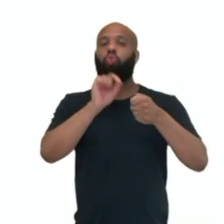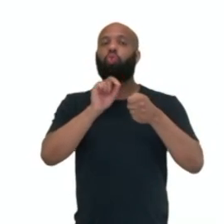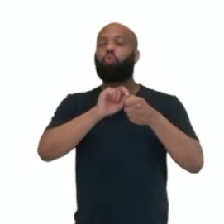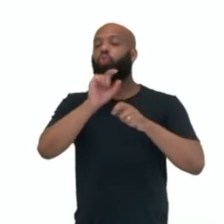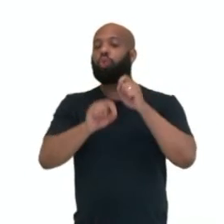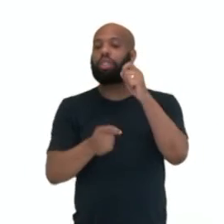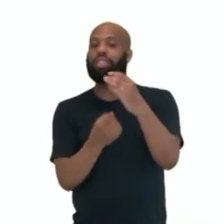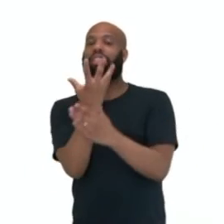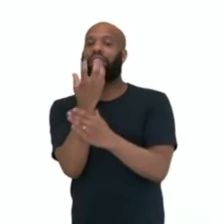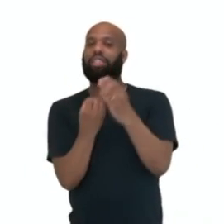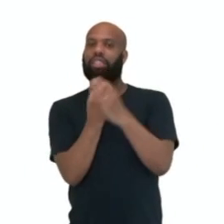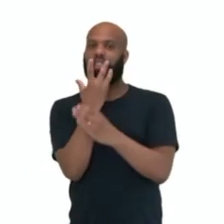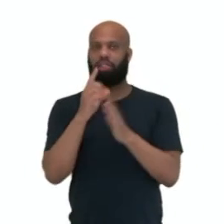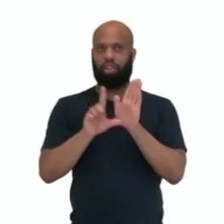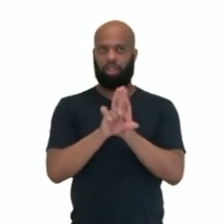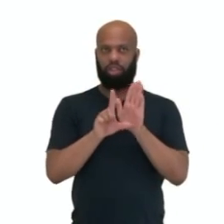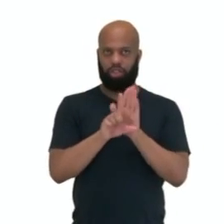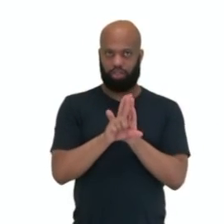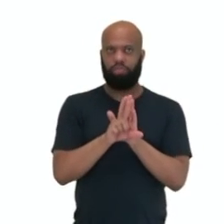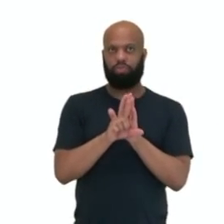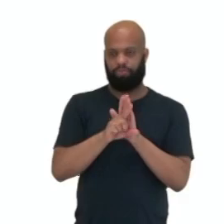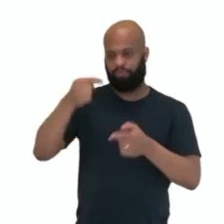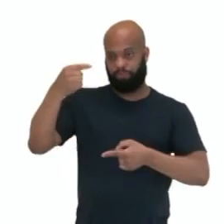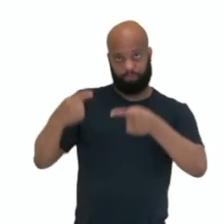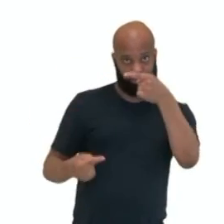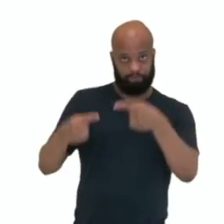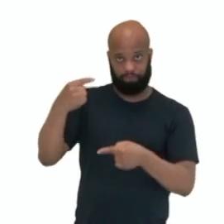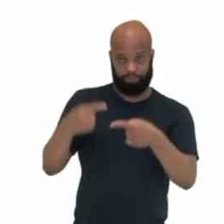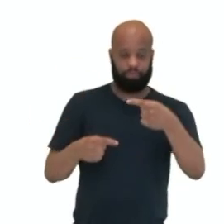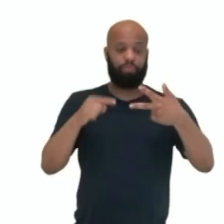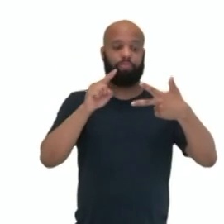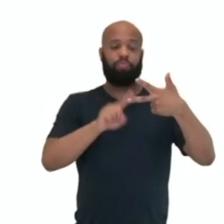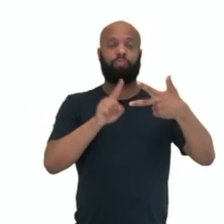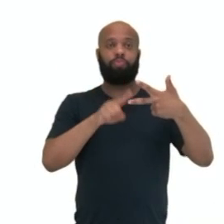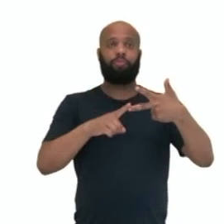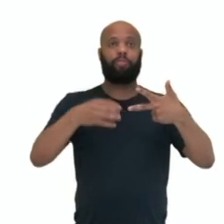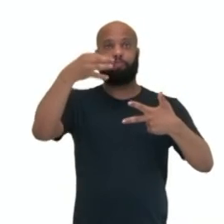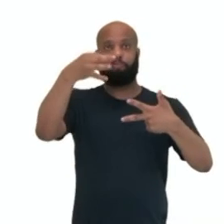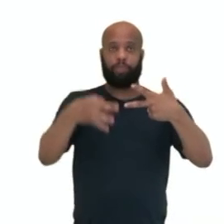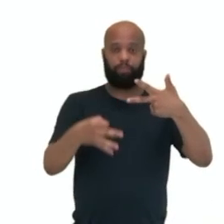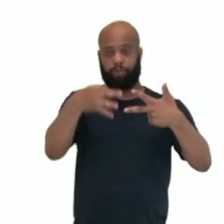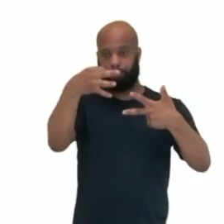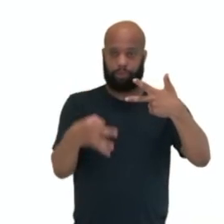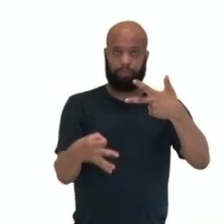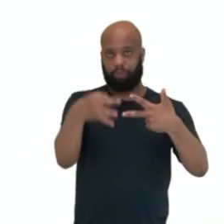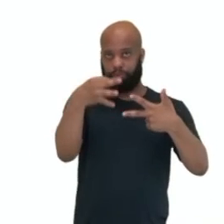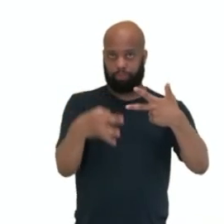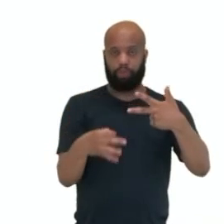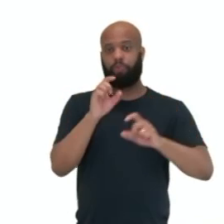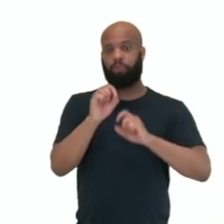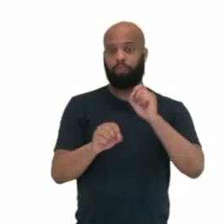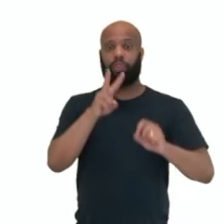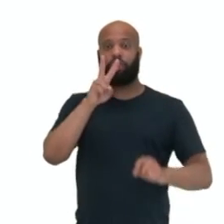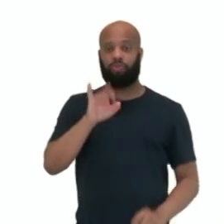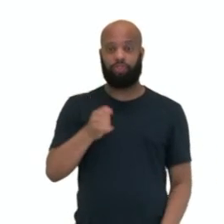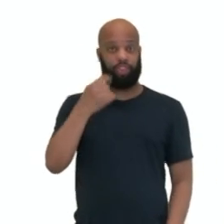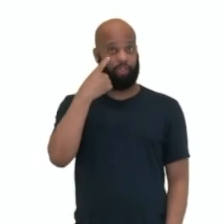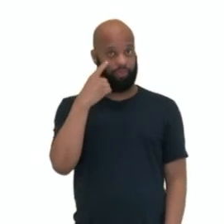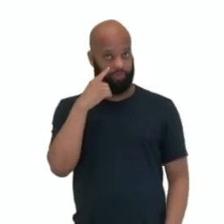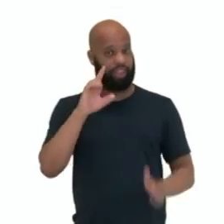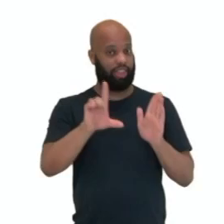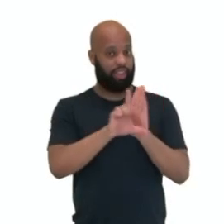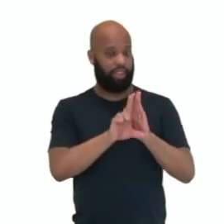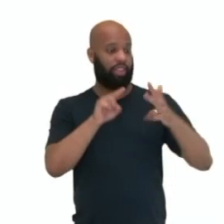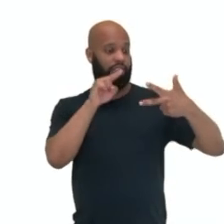responsável por elaborar as leis, discuti-las. E no prédio lá mais afastado, o prédio do STF, nós temos o